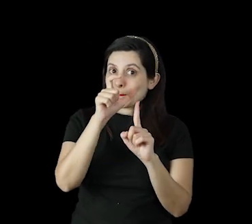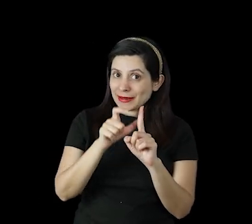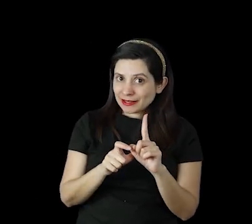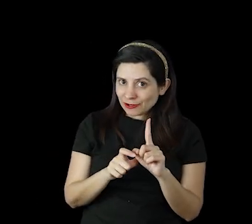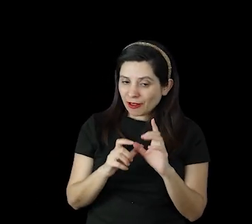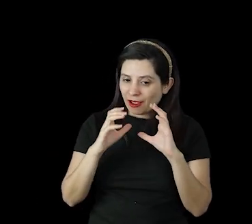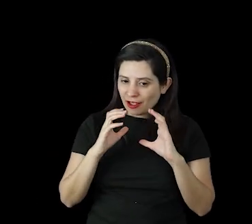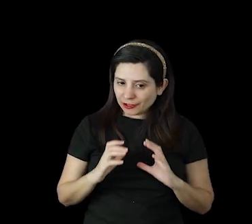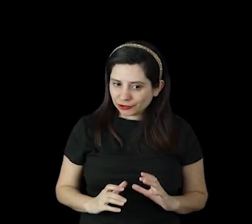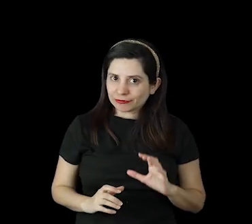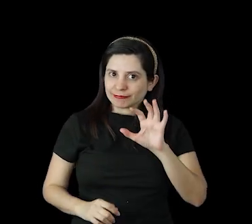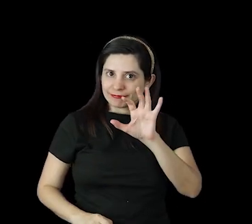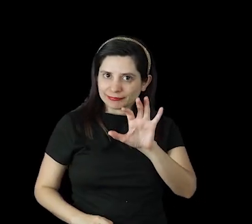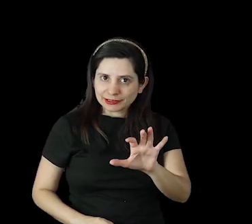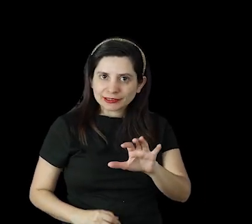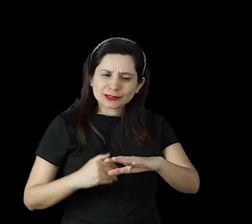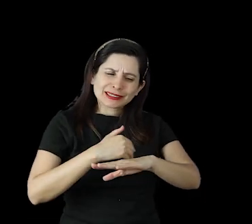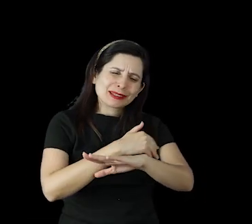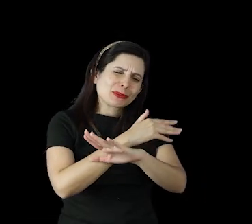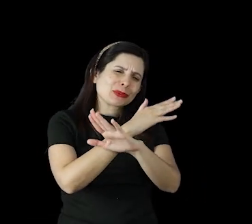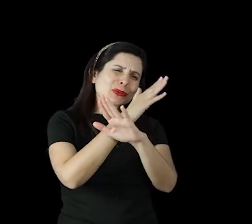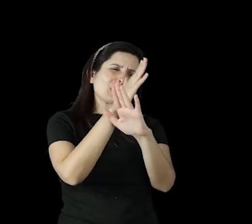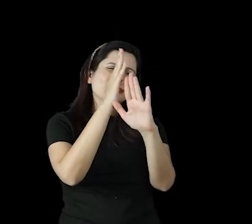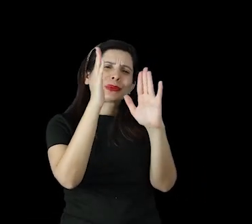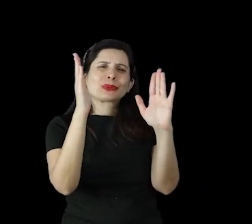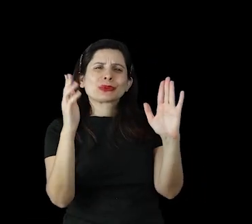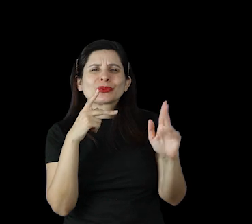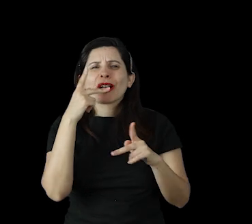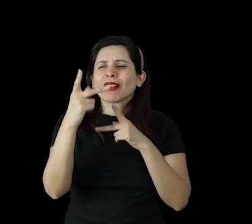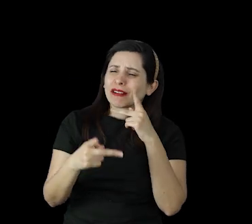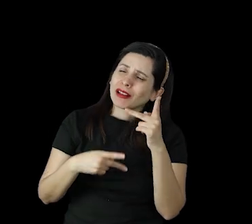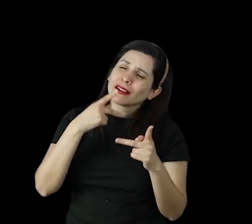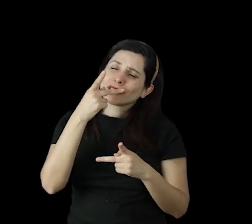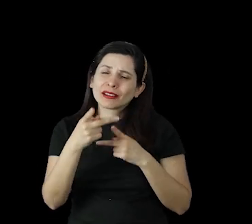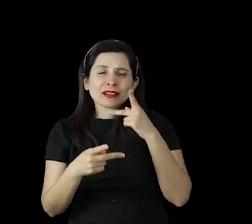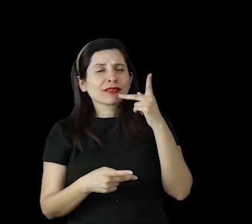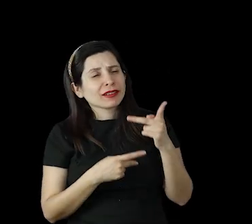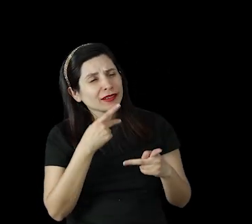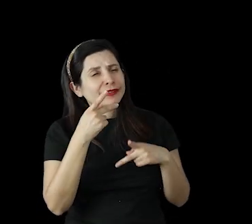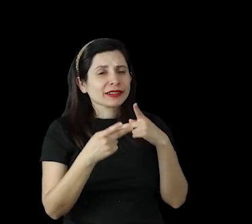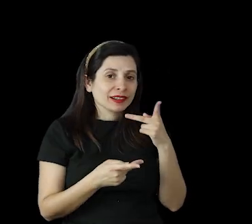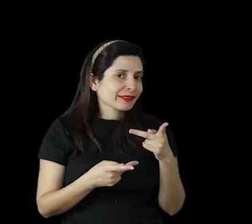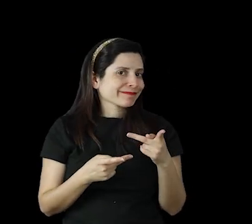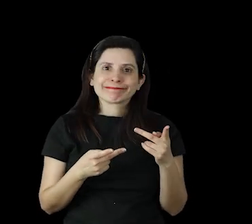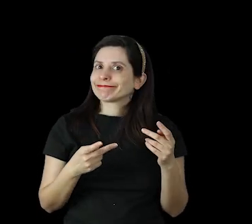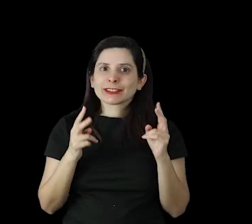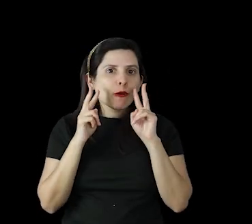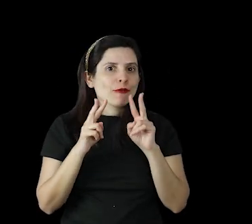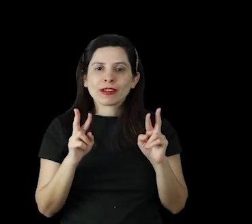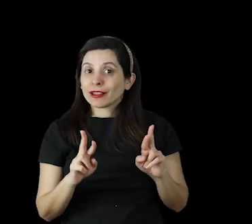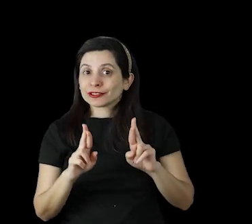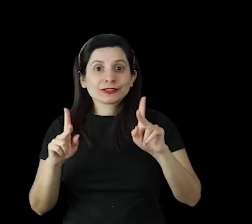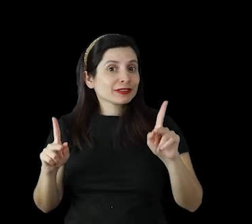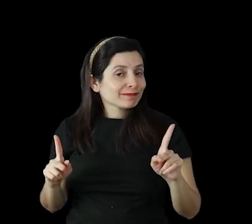agindo da mesma maneira o tempo todo e falando a mesma coisa, a gente não consegue ver contradição e